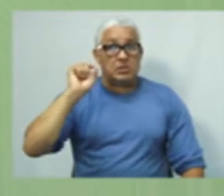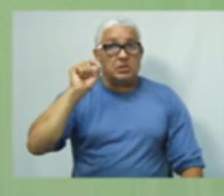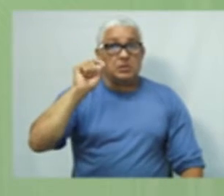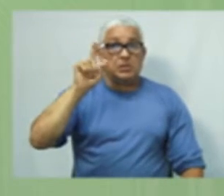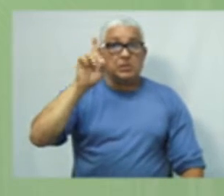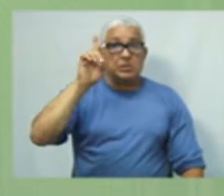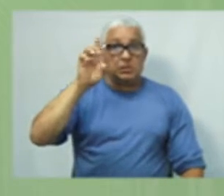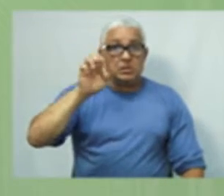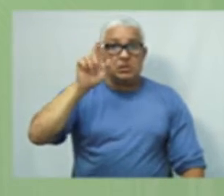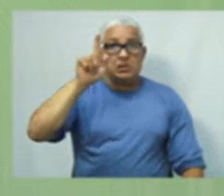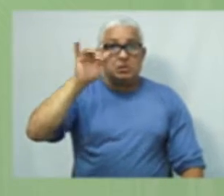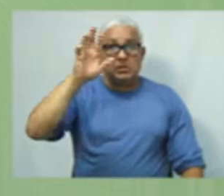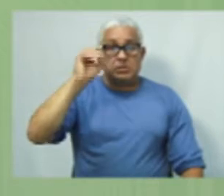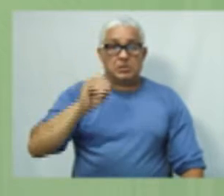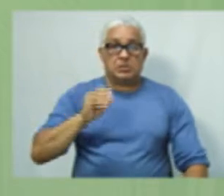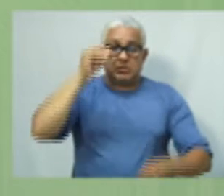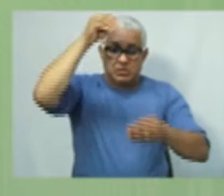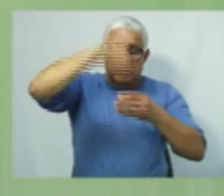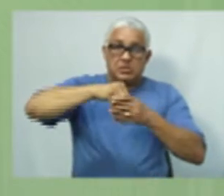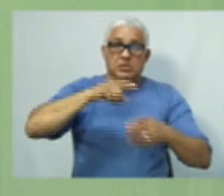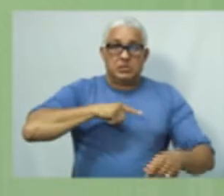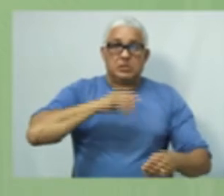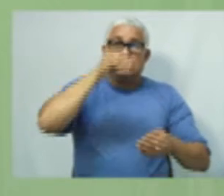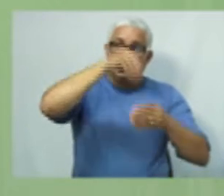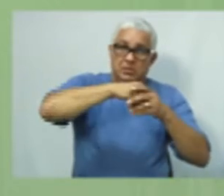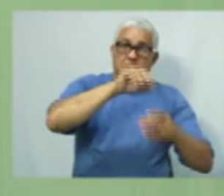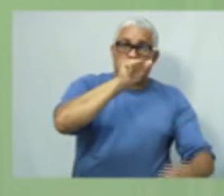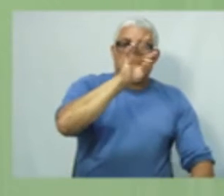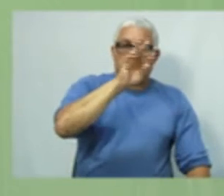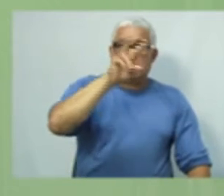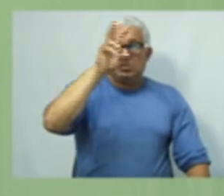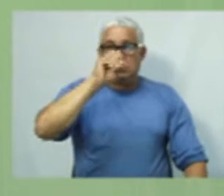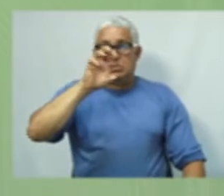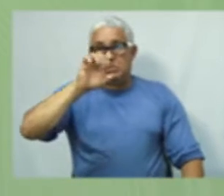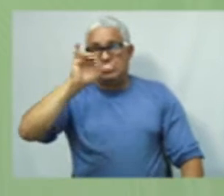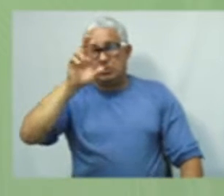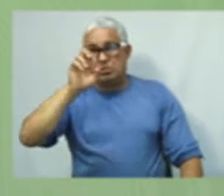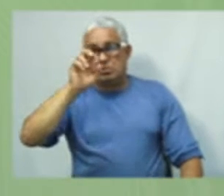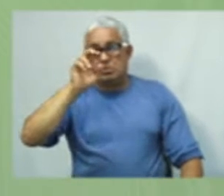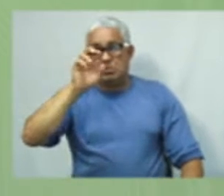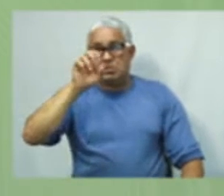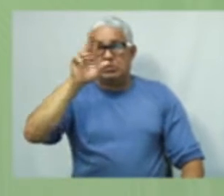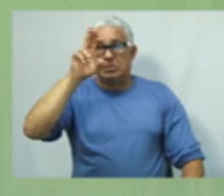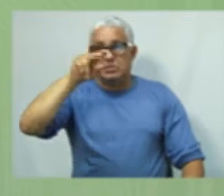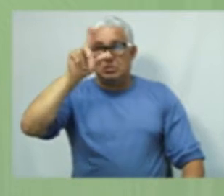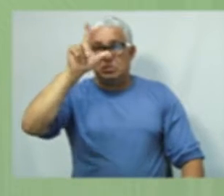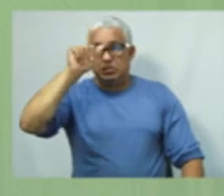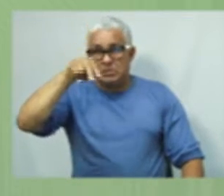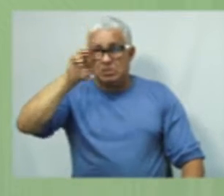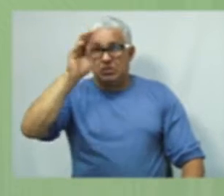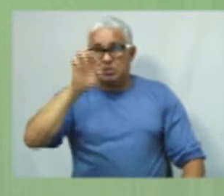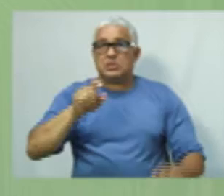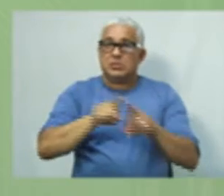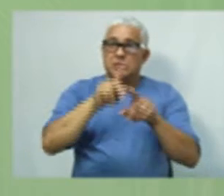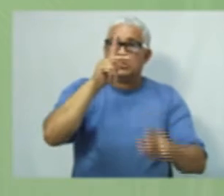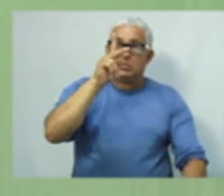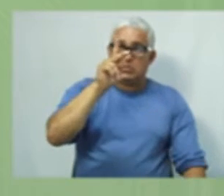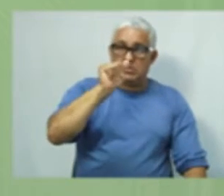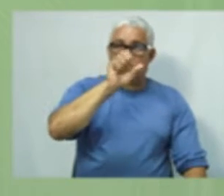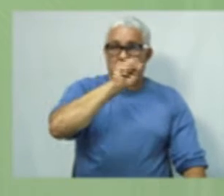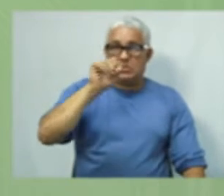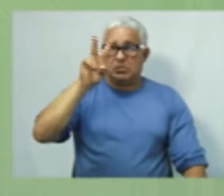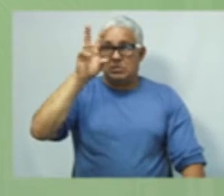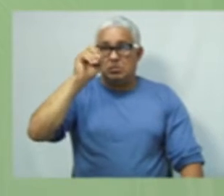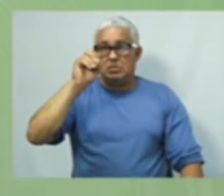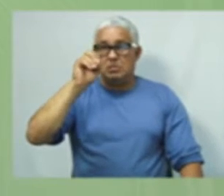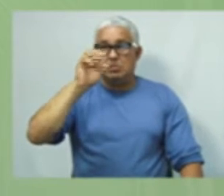Capital de giro, eles estão incluídos nos ativos circulantes e nos passivos circulantes, tá? Eu não quero que vocês saiam daqui com